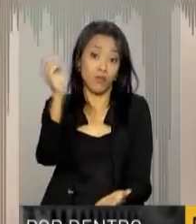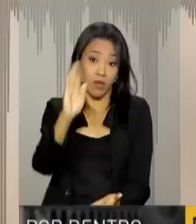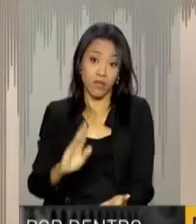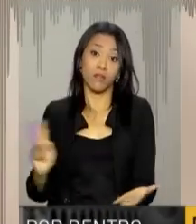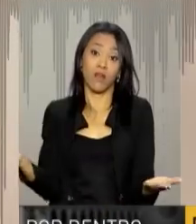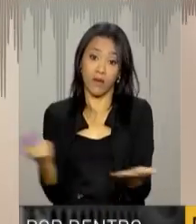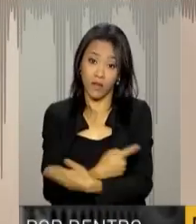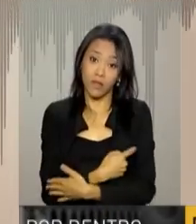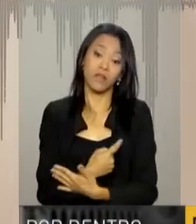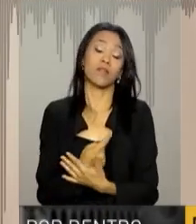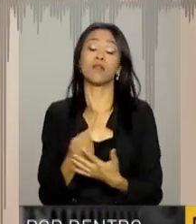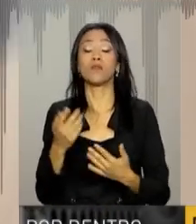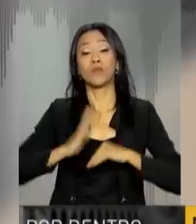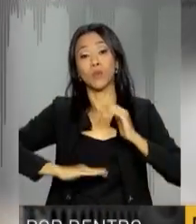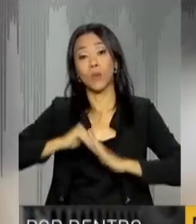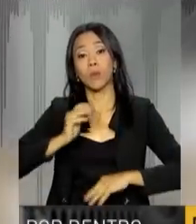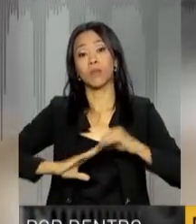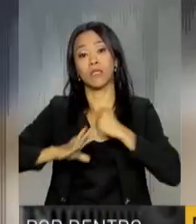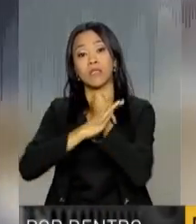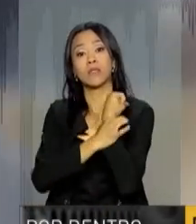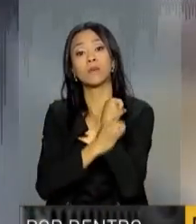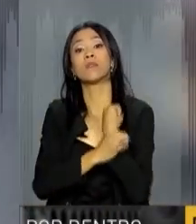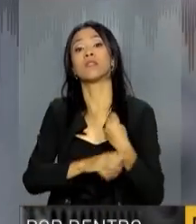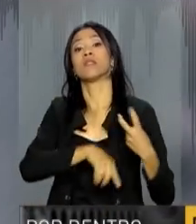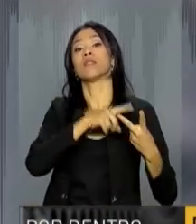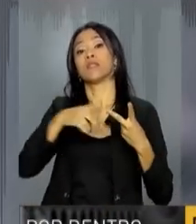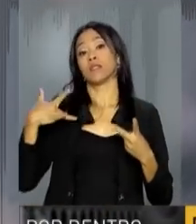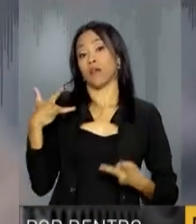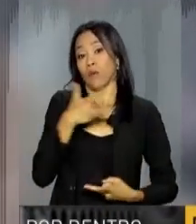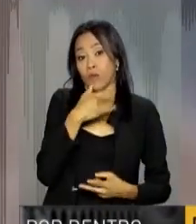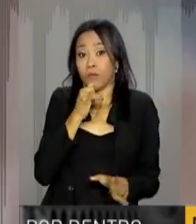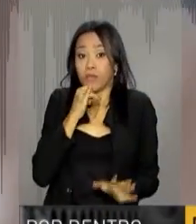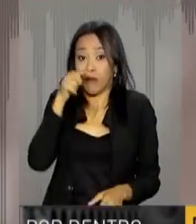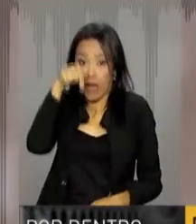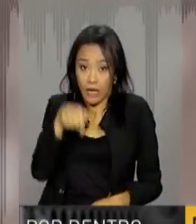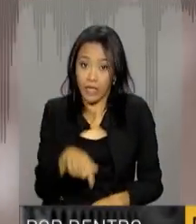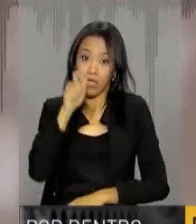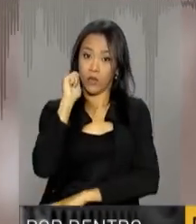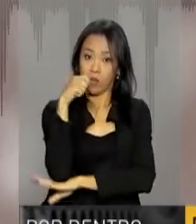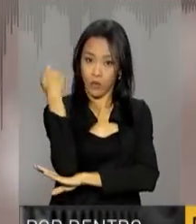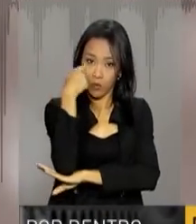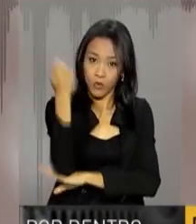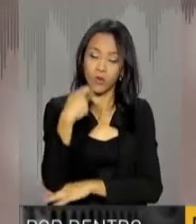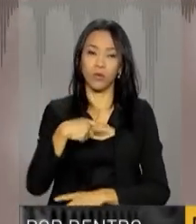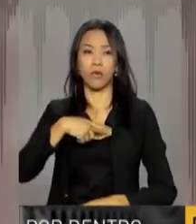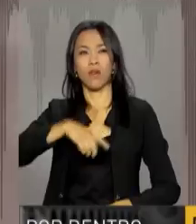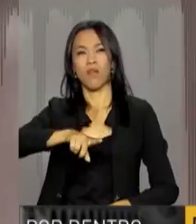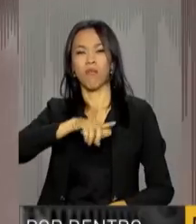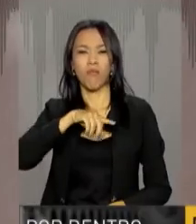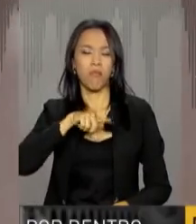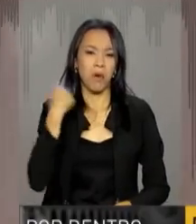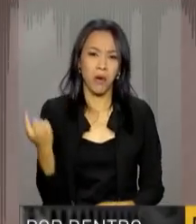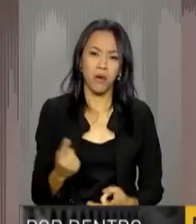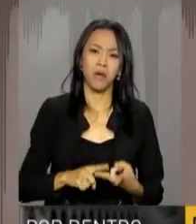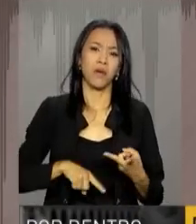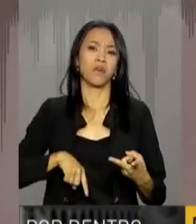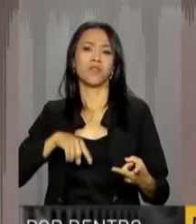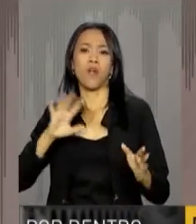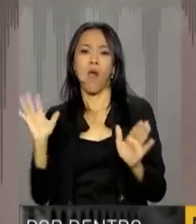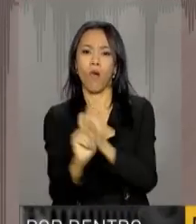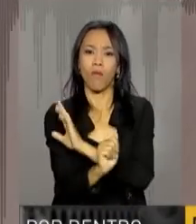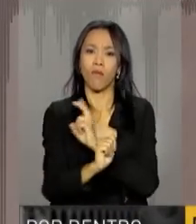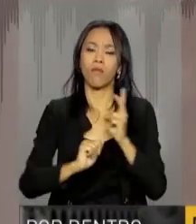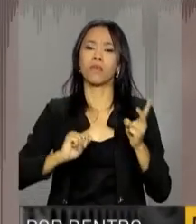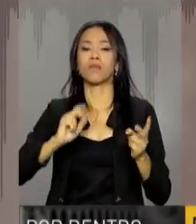segurança pública e também de saúde o ministro aqui no rio grande do sul os crimes mortes e roubos em o